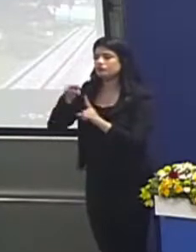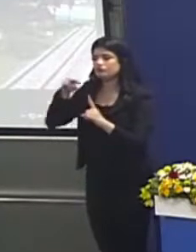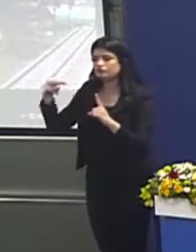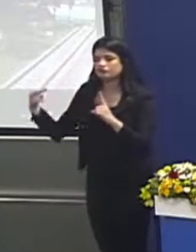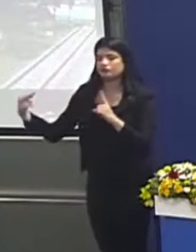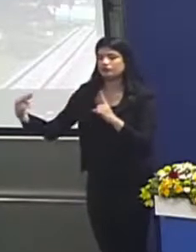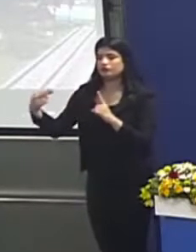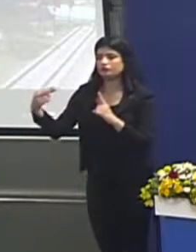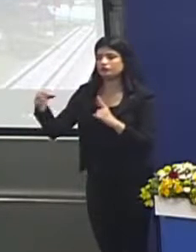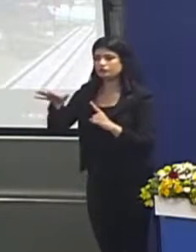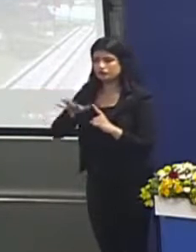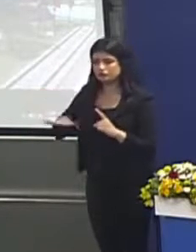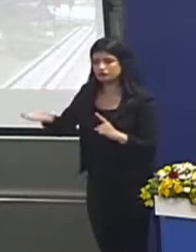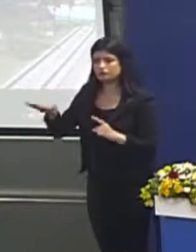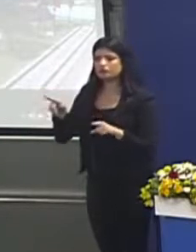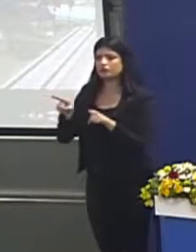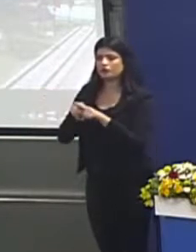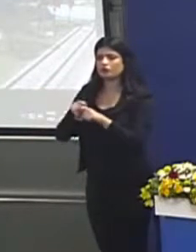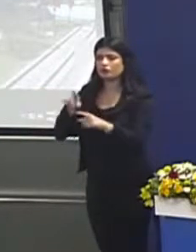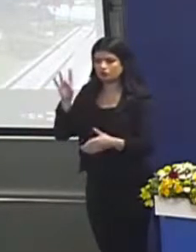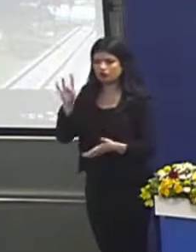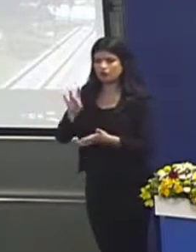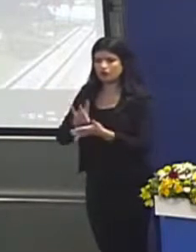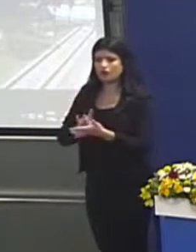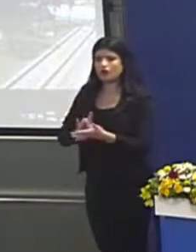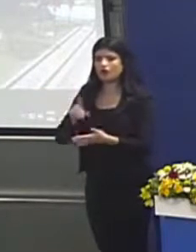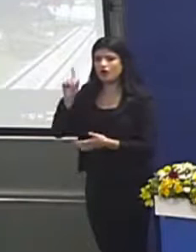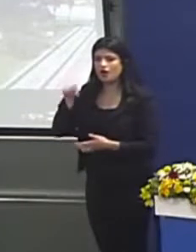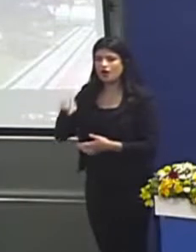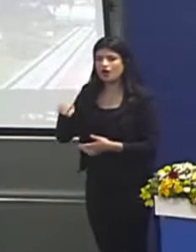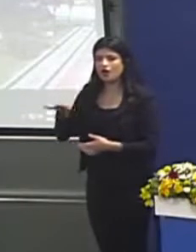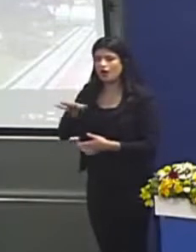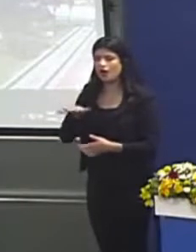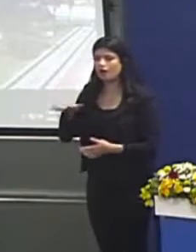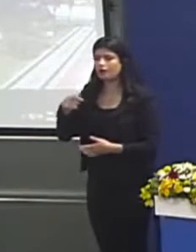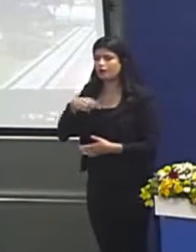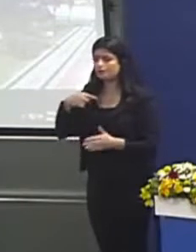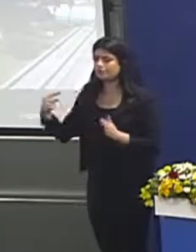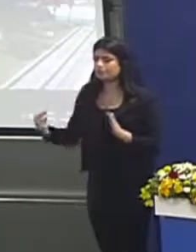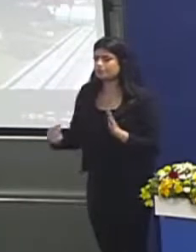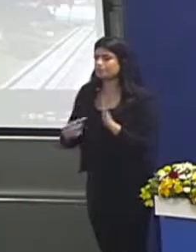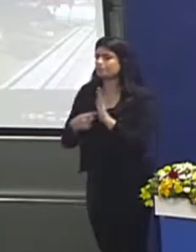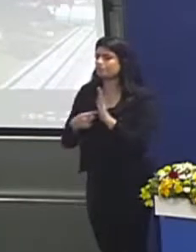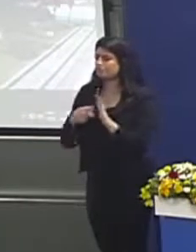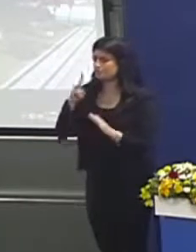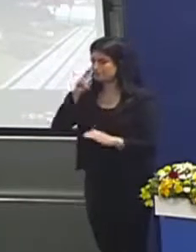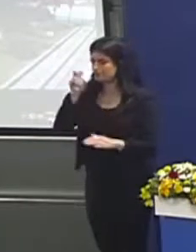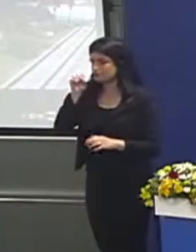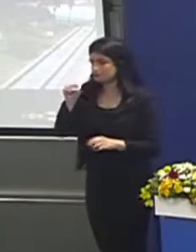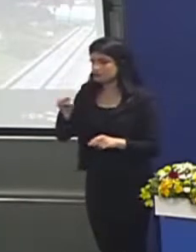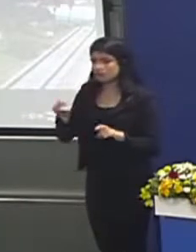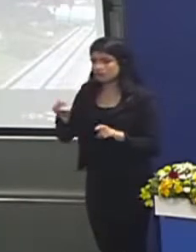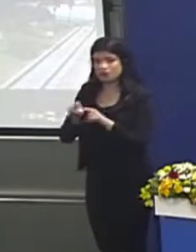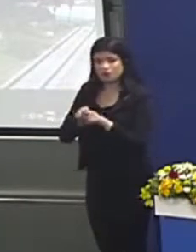às invisibilidades, e honestamente, essa é a parte da qual me toca profundamente e faz com que jamais me esqueça